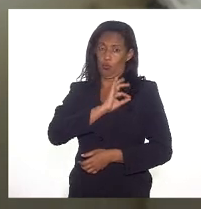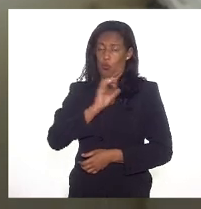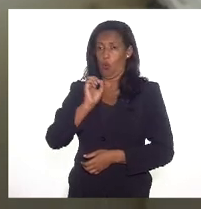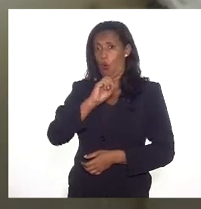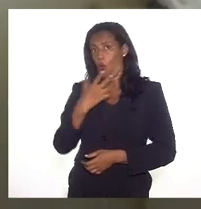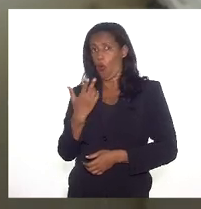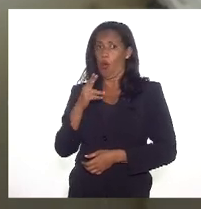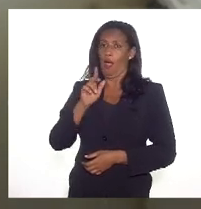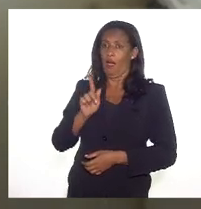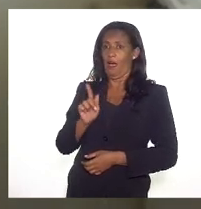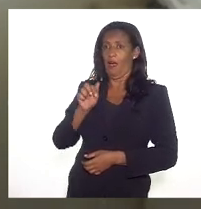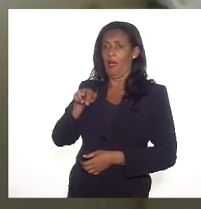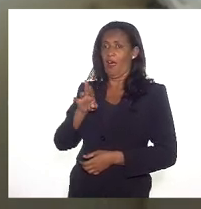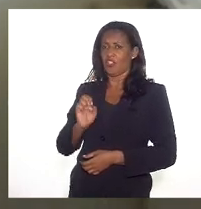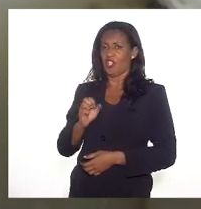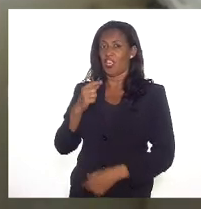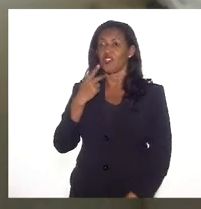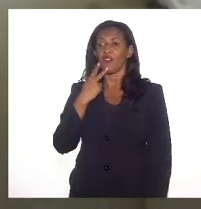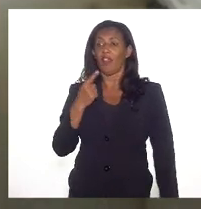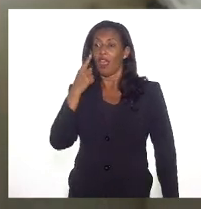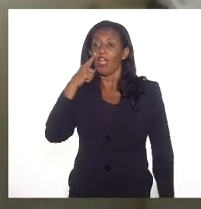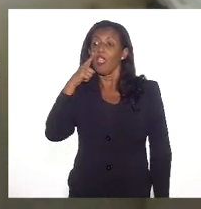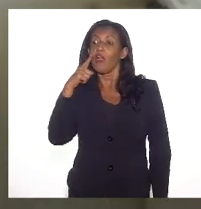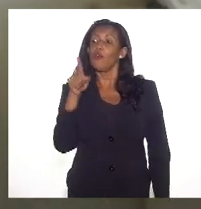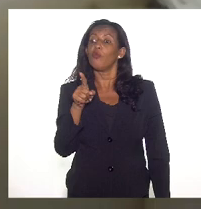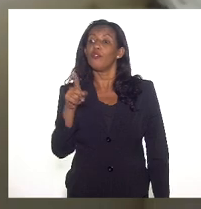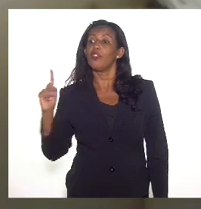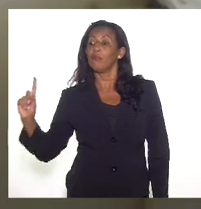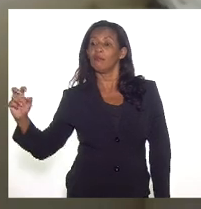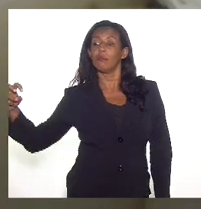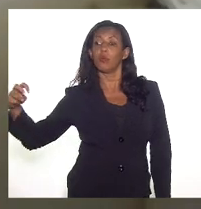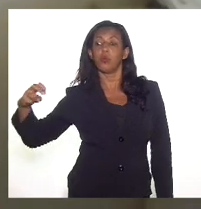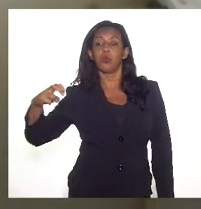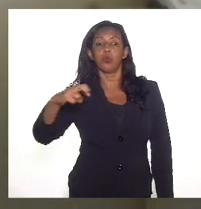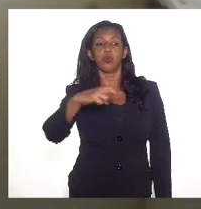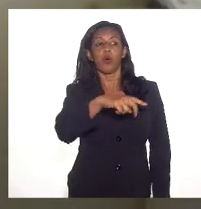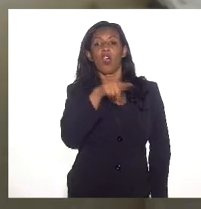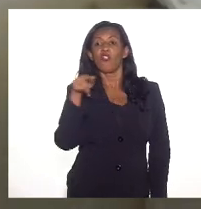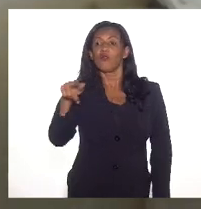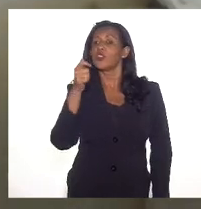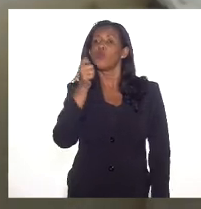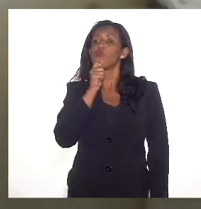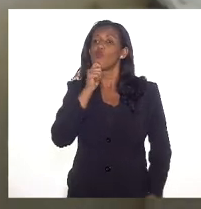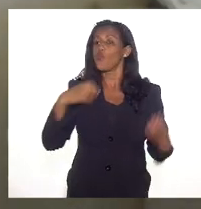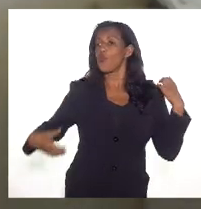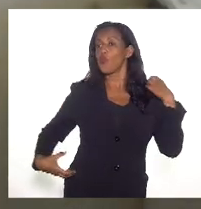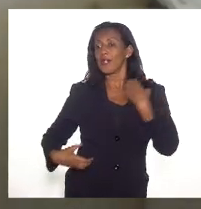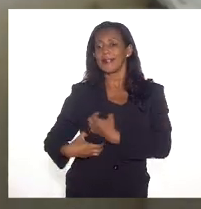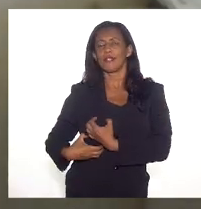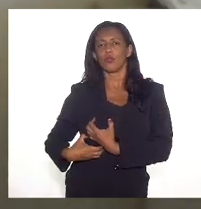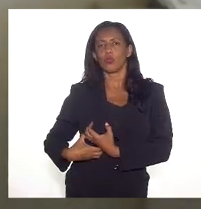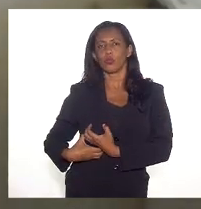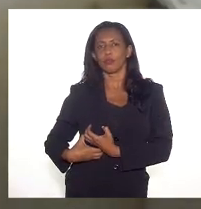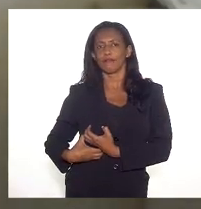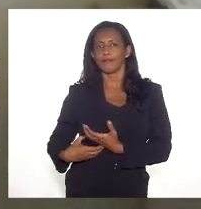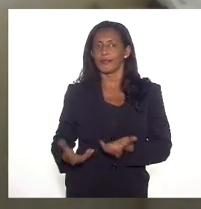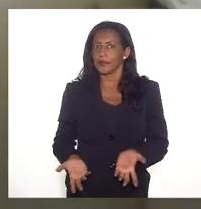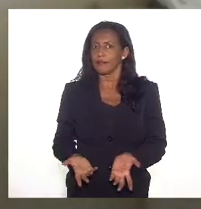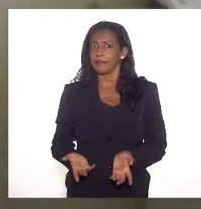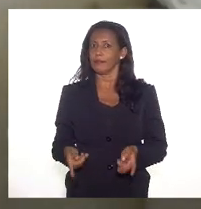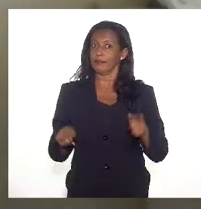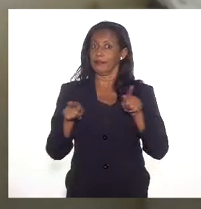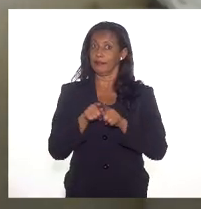viu passar e que você estava sem o seu cinto de segurança. Isto é uma coisa. Outra